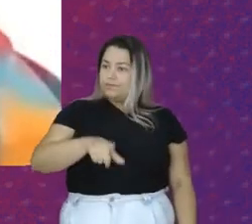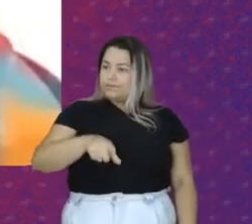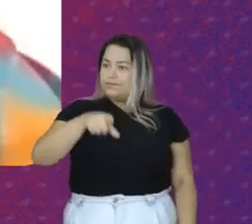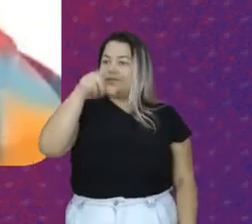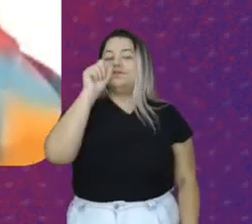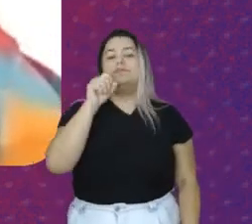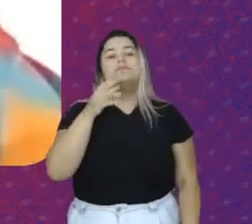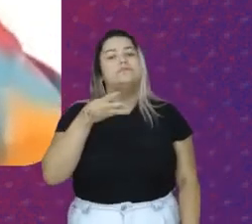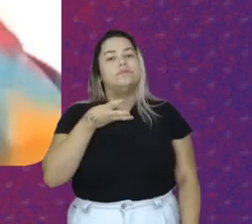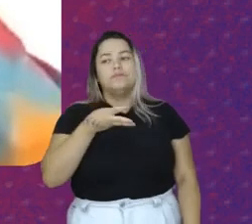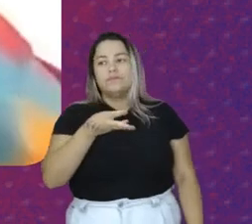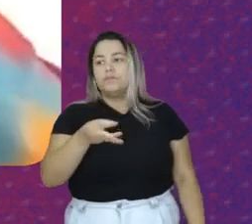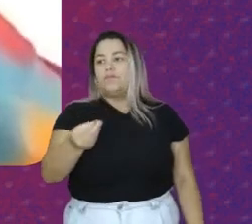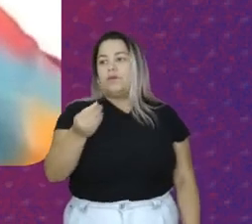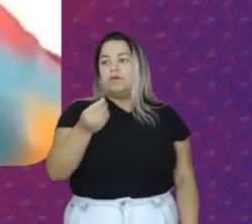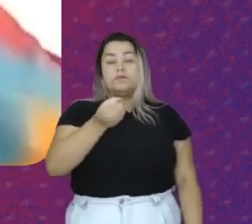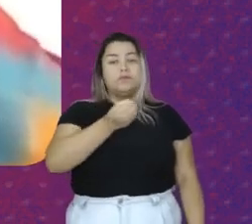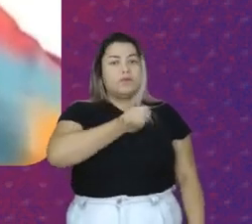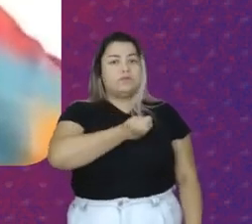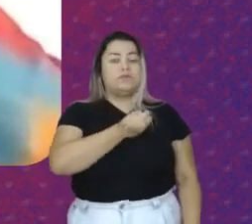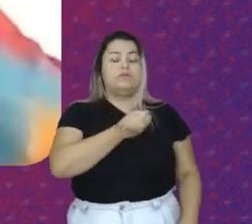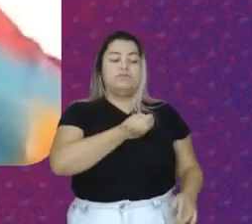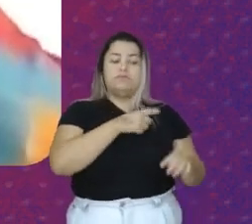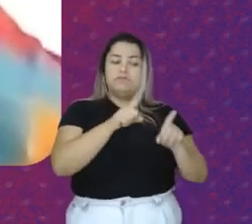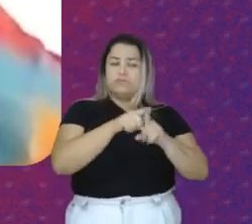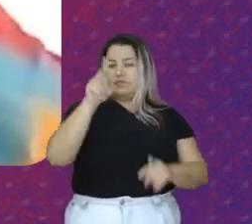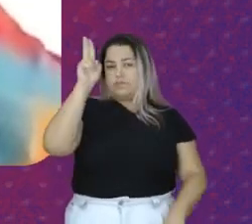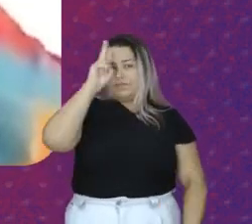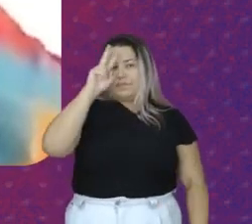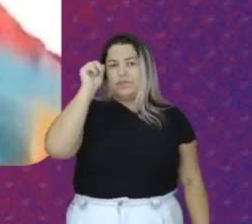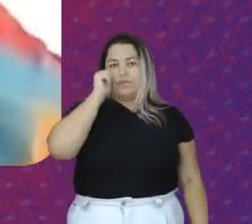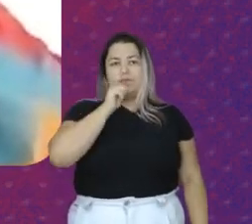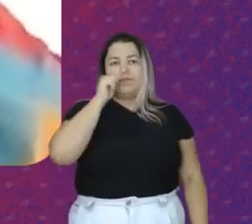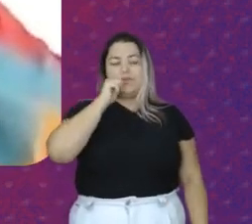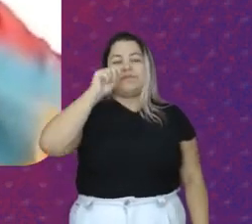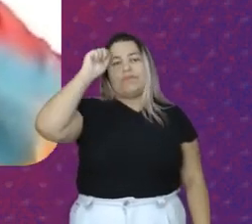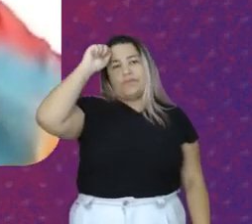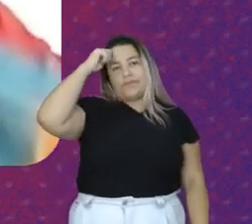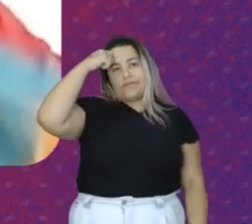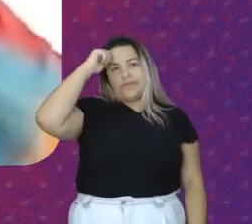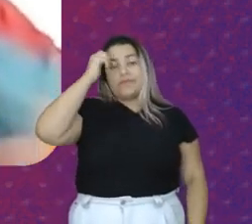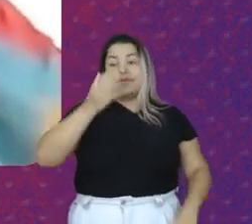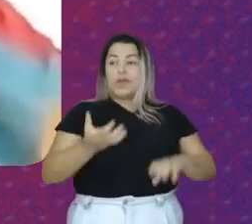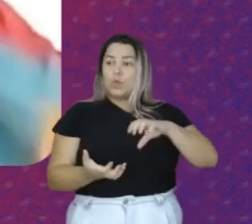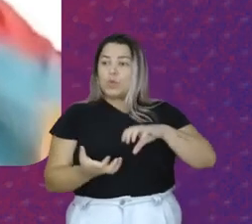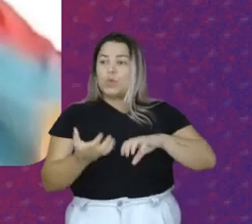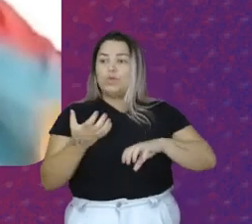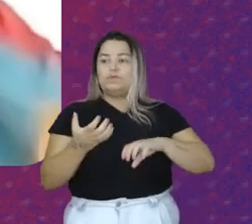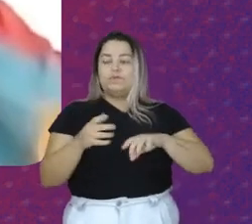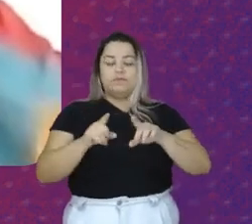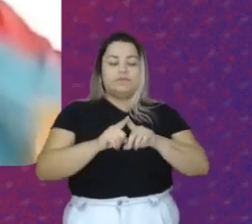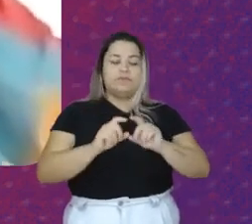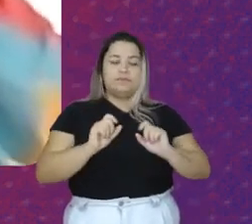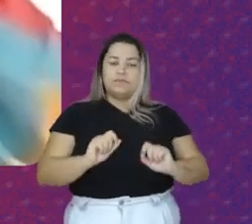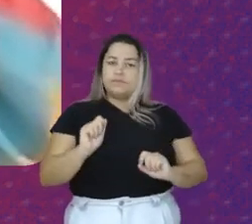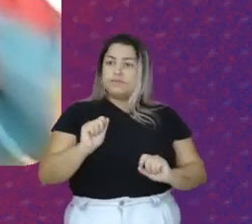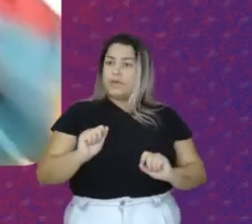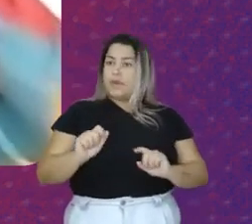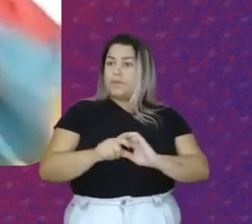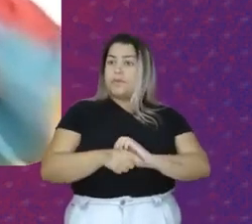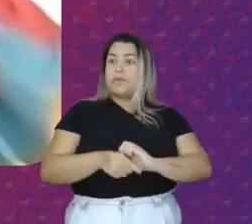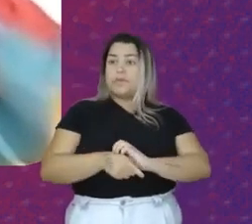uma quantidade histórica de mulheres negras nessa eleição, tanto no Congresso quanto nas assembleias,